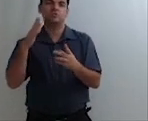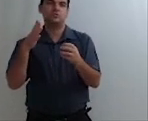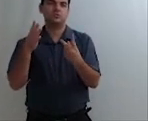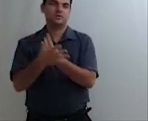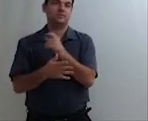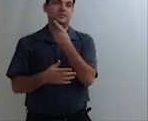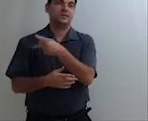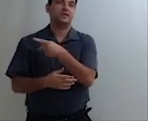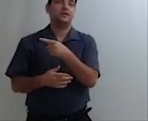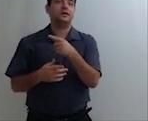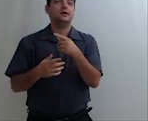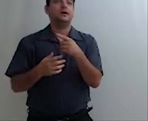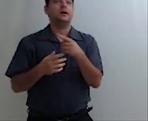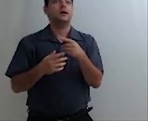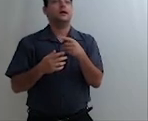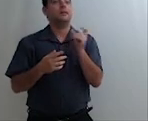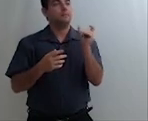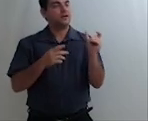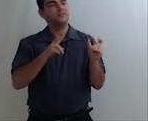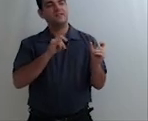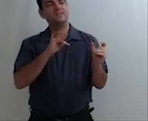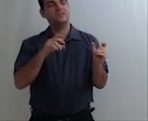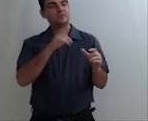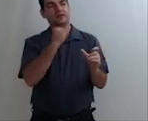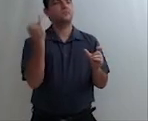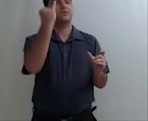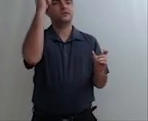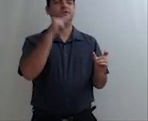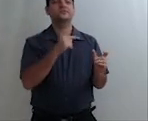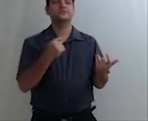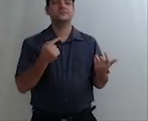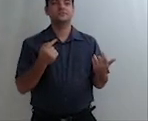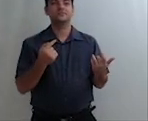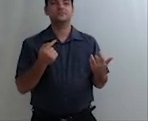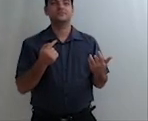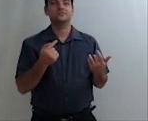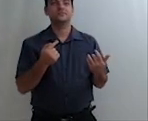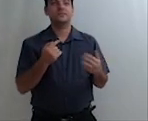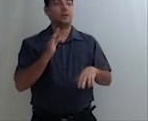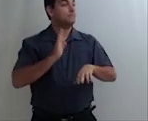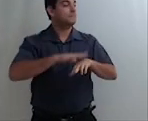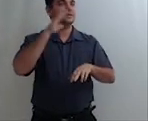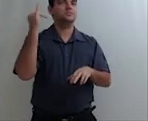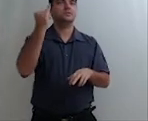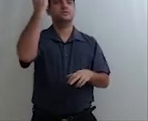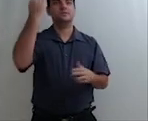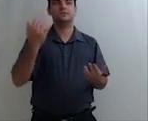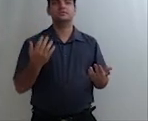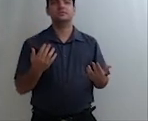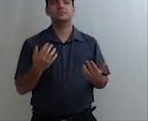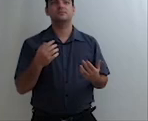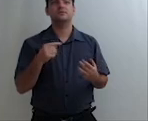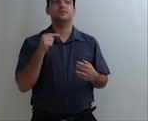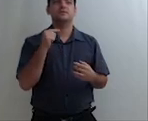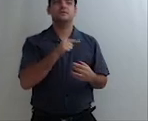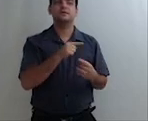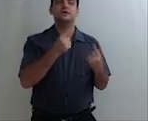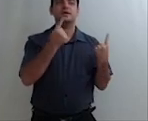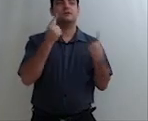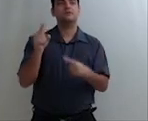palavra da vítima é importante a palavra da vítima maior importância a palavra da vítima tem